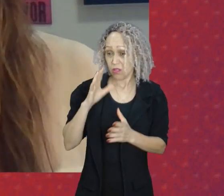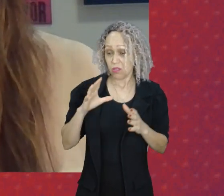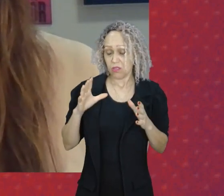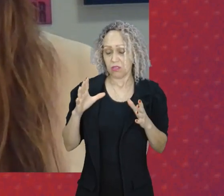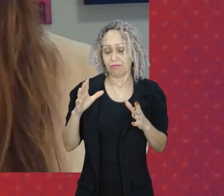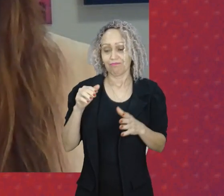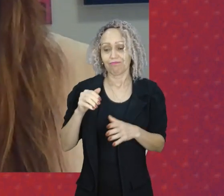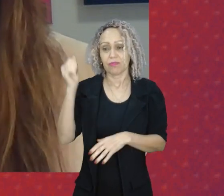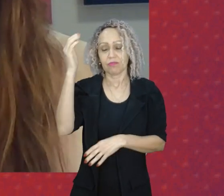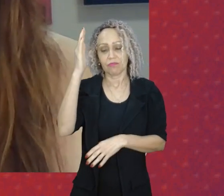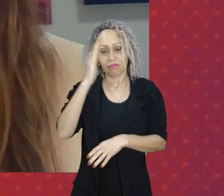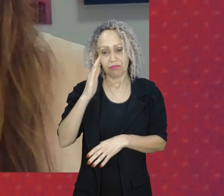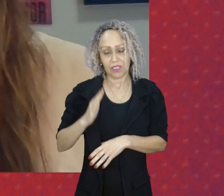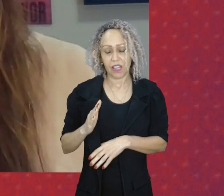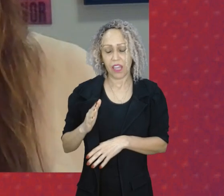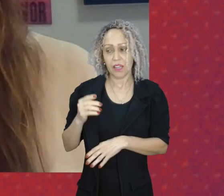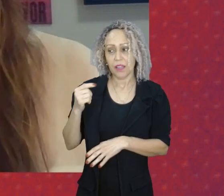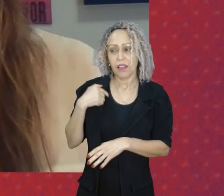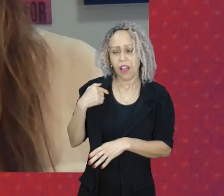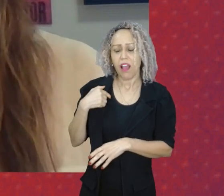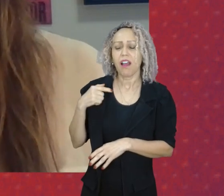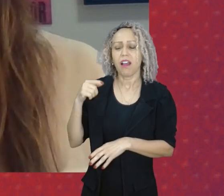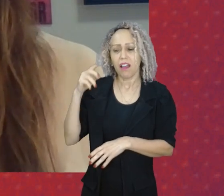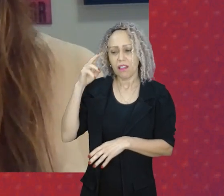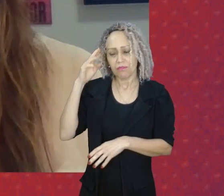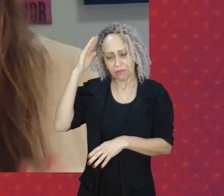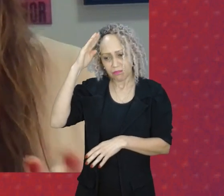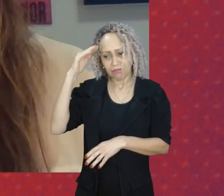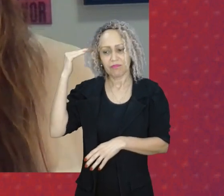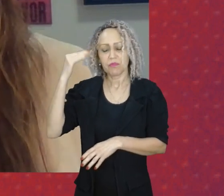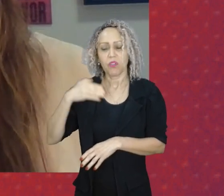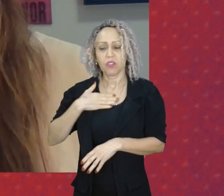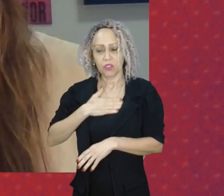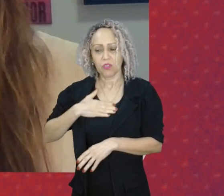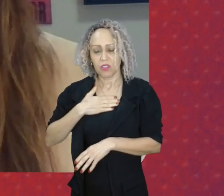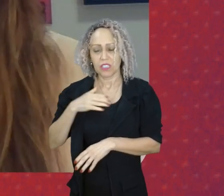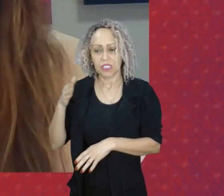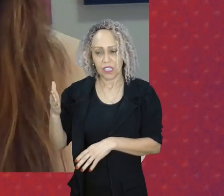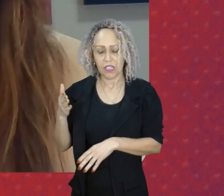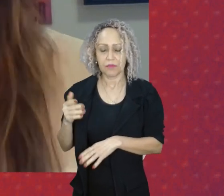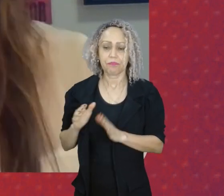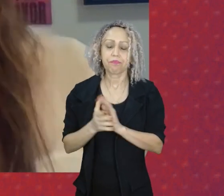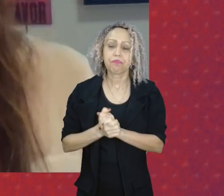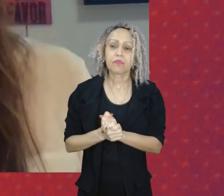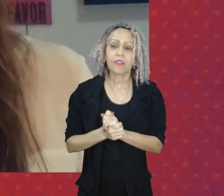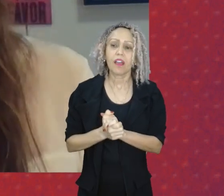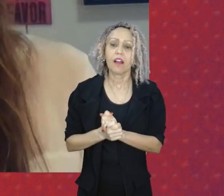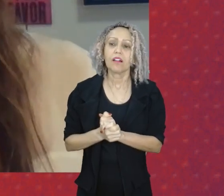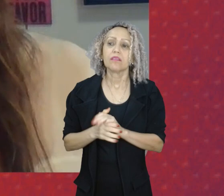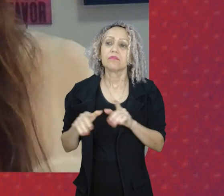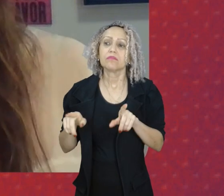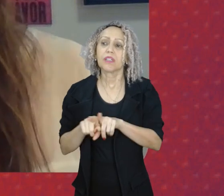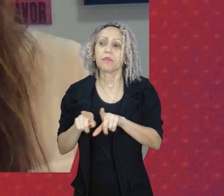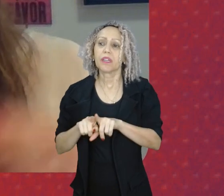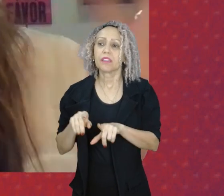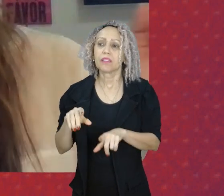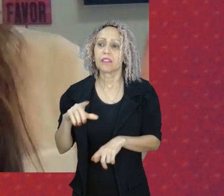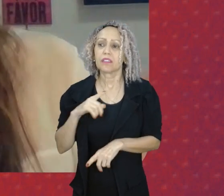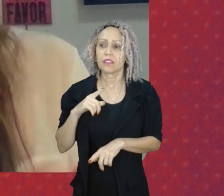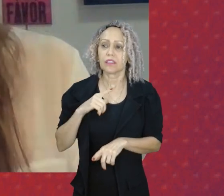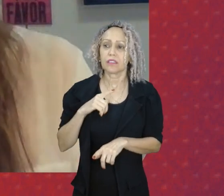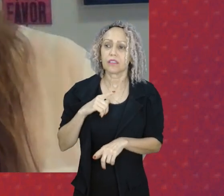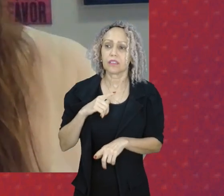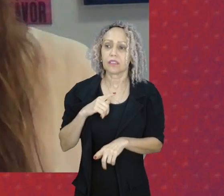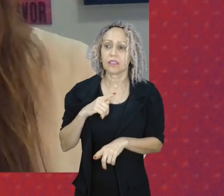despontando mulheres de esquerda viáveis também para serem candidatas à presidência. Né, como, por exemplo, aqui, né,